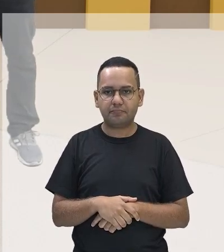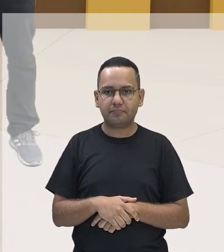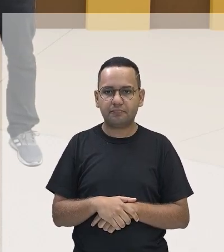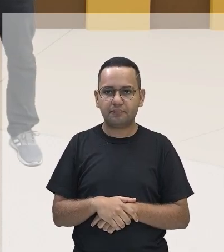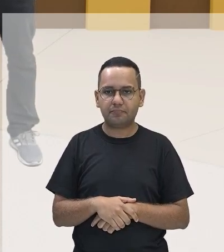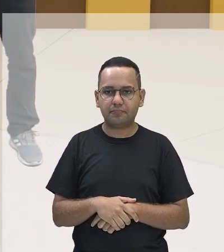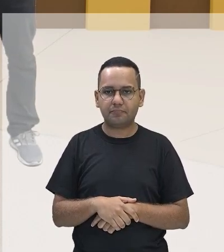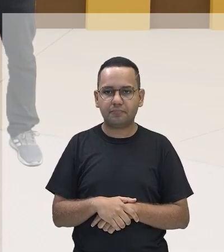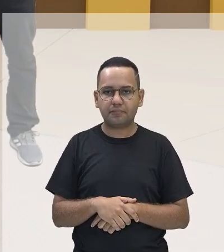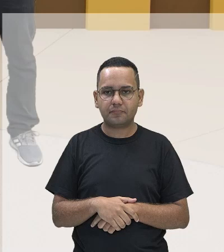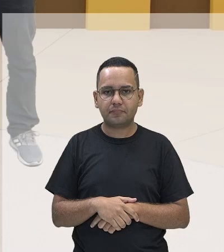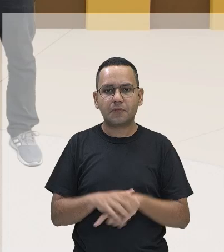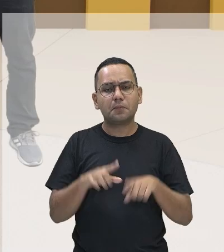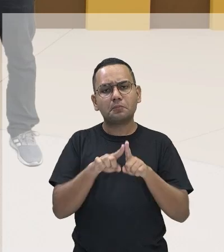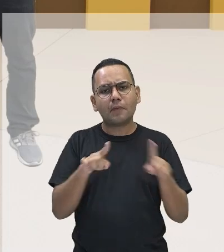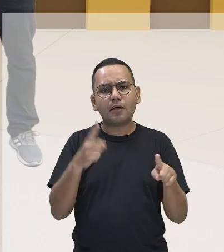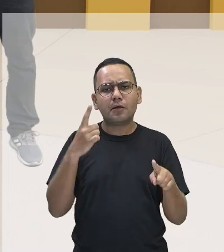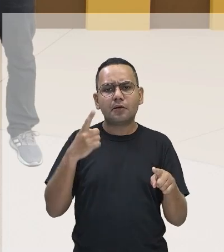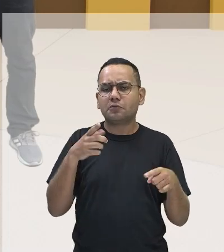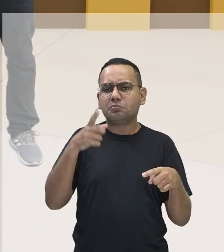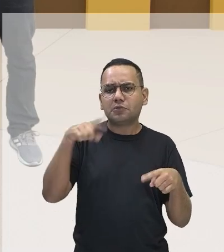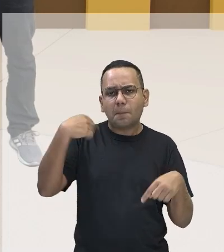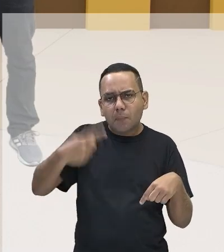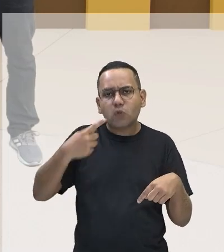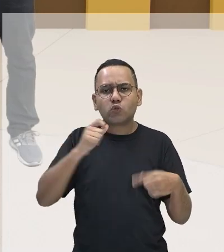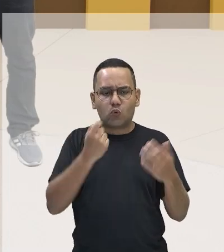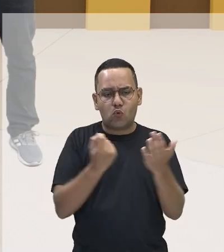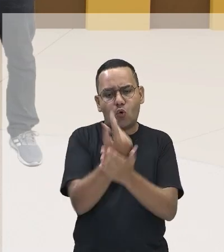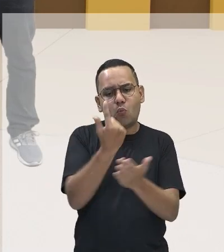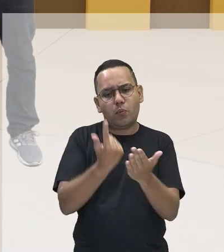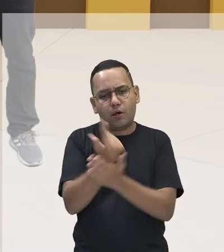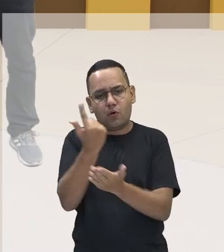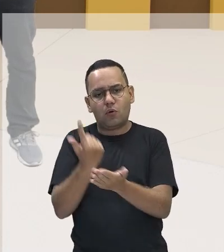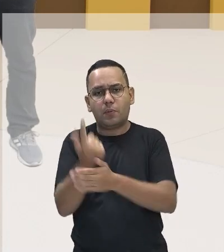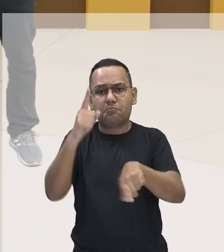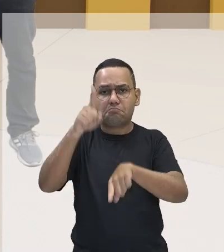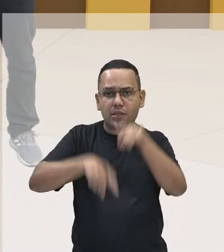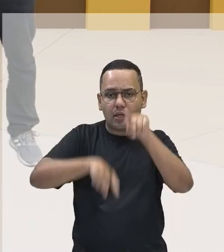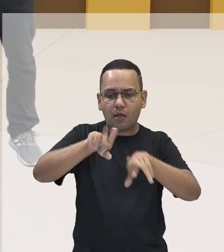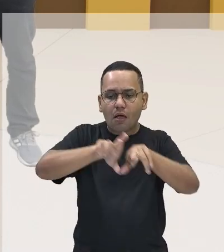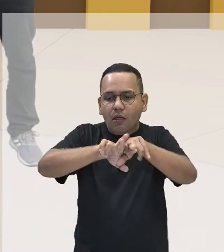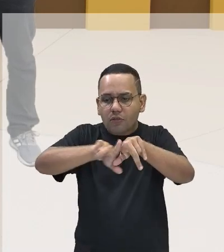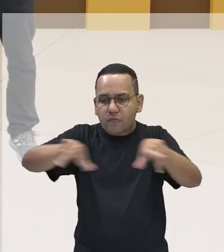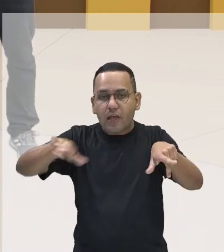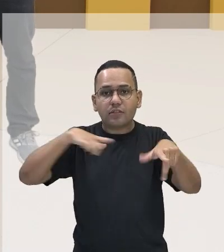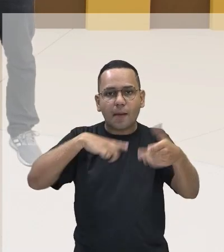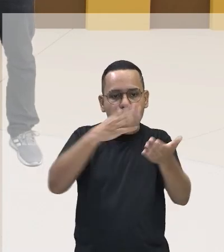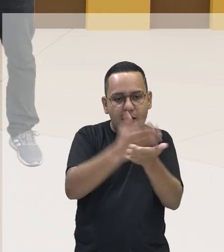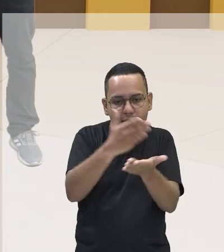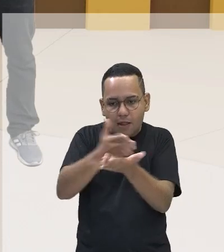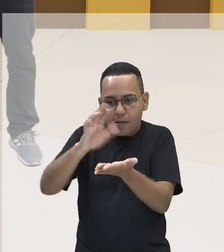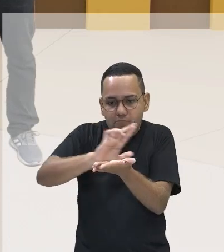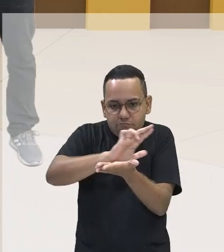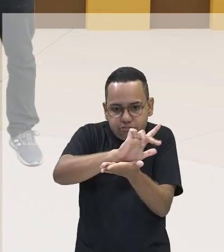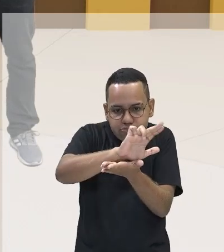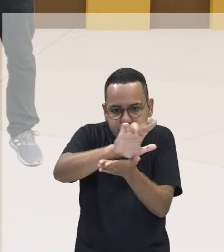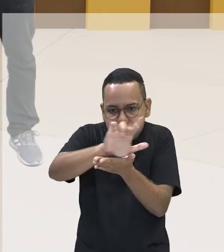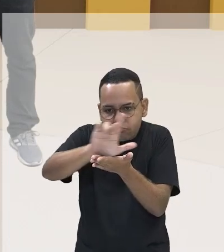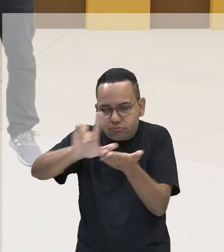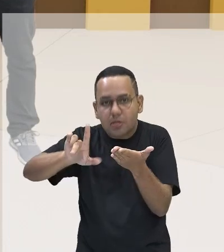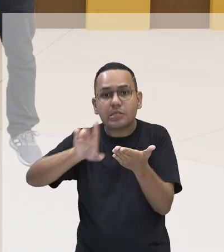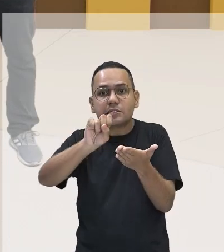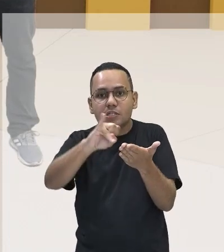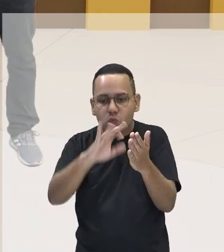vai fazendo várias compras, são várias parcelinhas. E aí essas parcelinhas chegam no final, tem uma parcelona que às